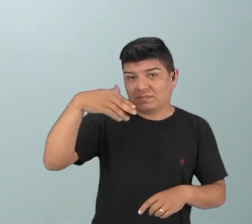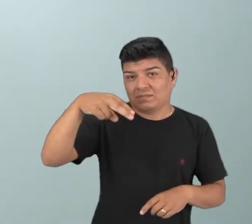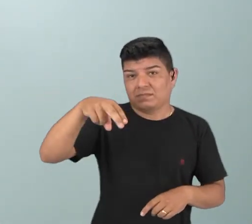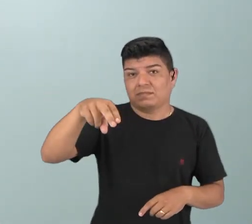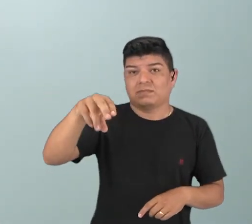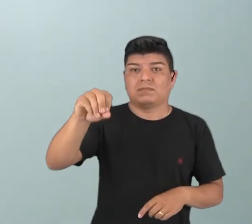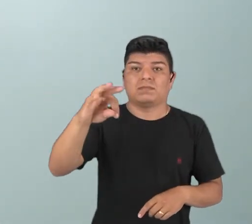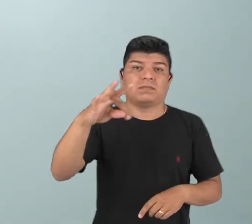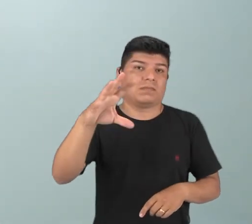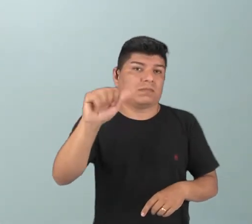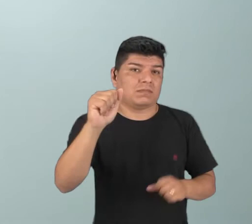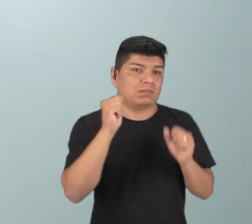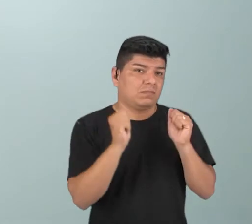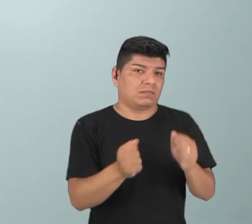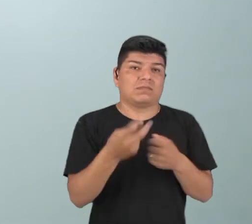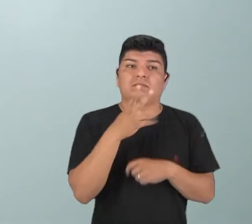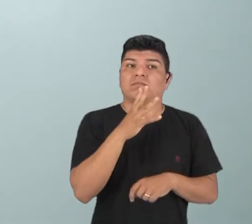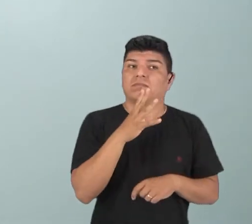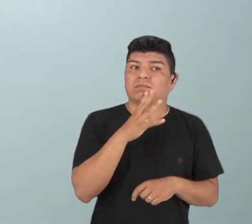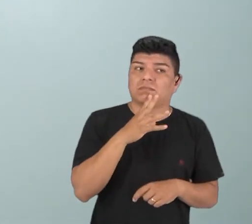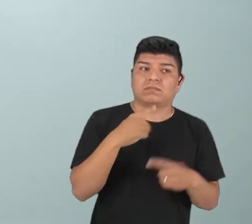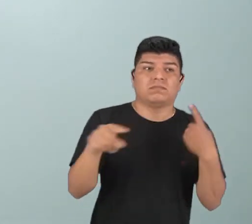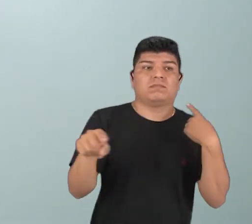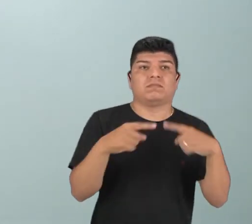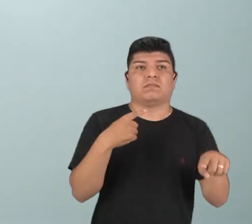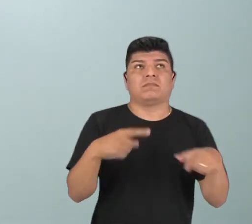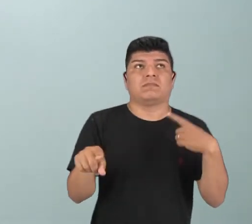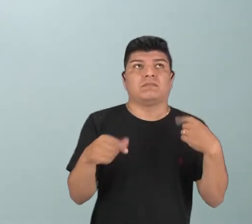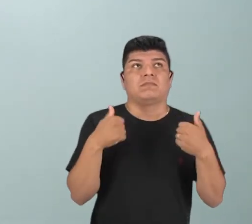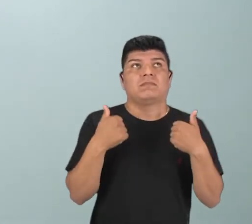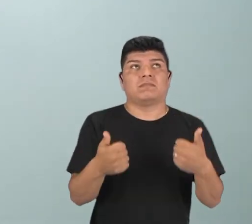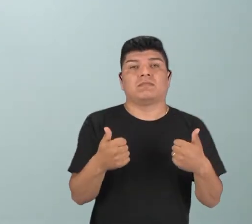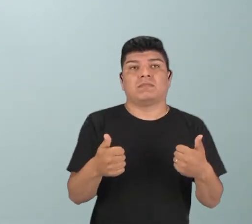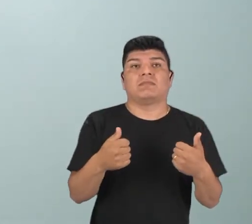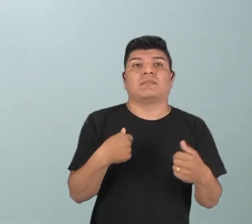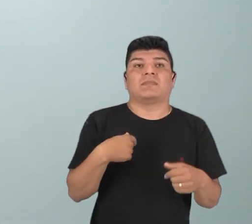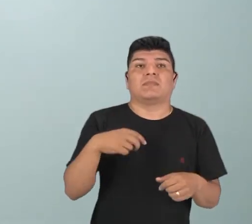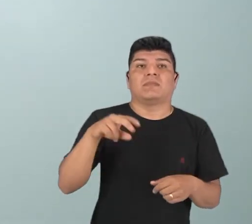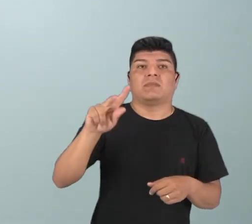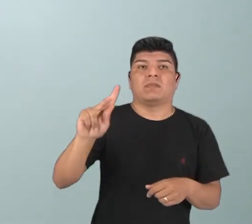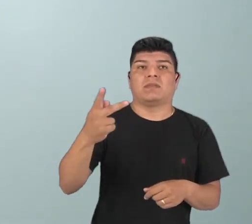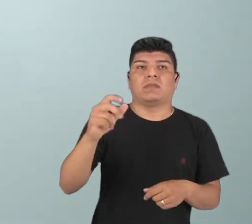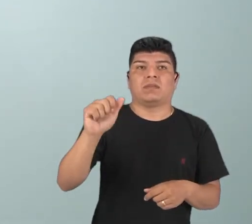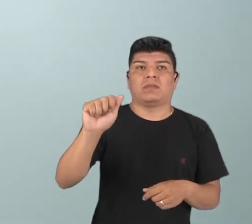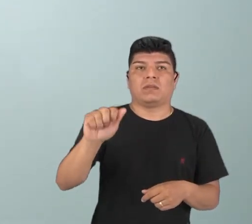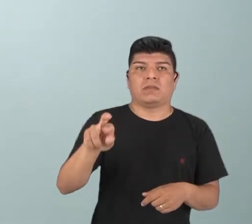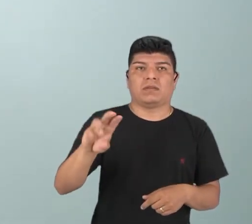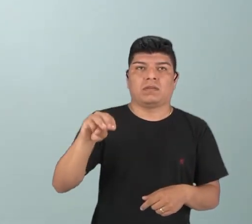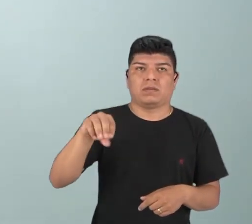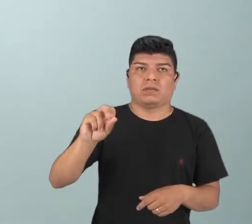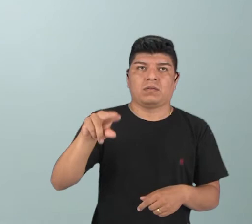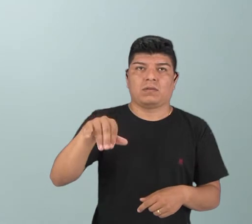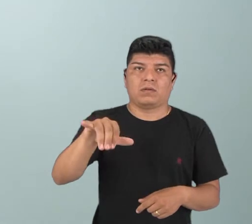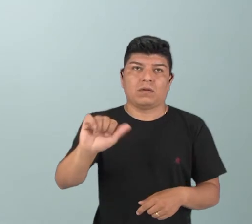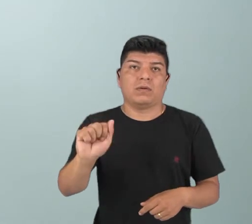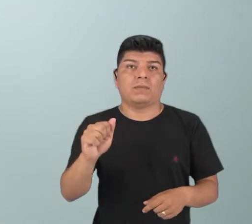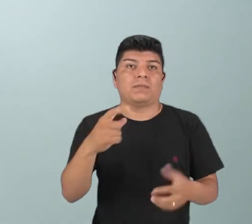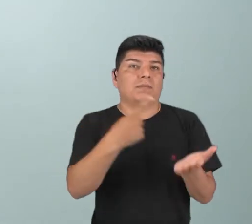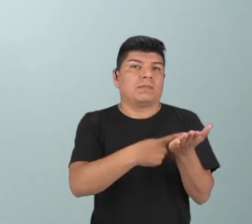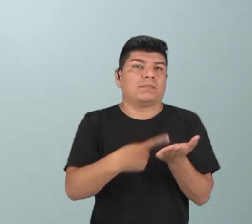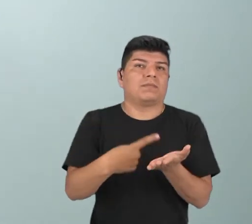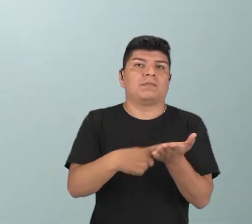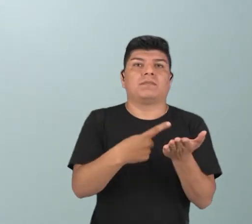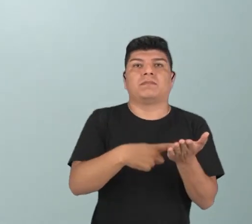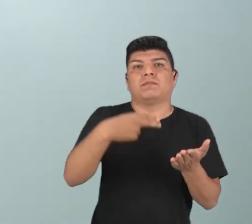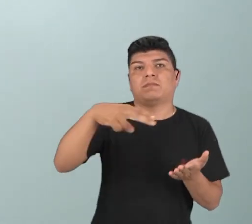notas que nos permite reconhecer a música, certo? E a harmonia é a combinação de notas musicais